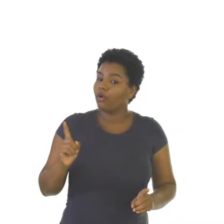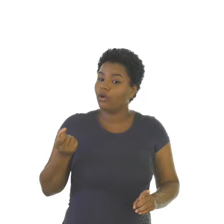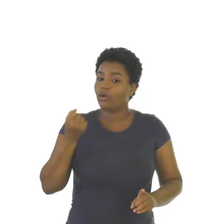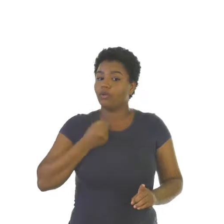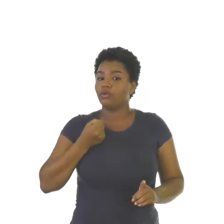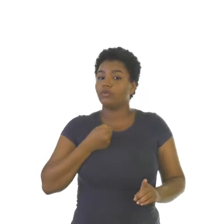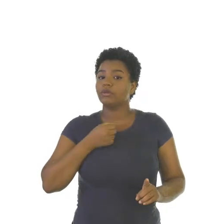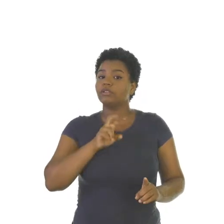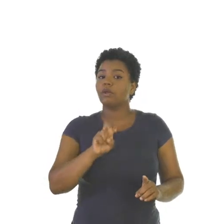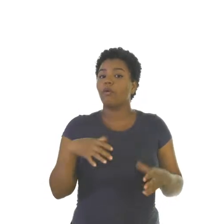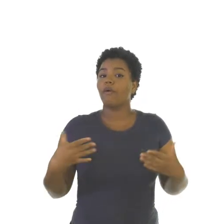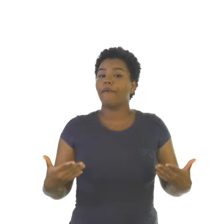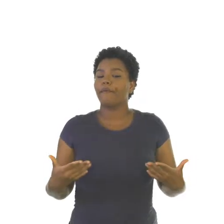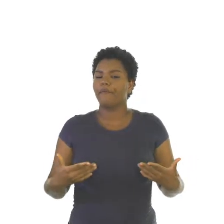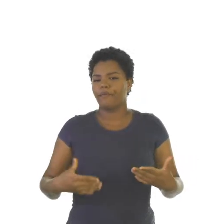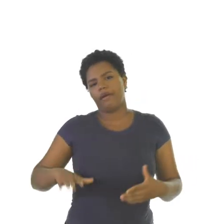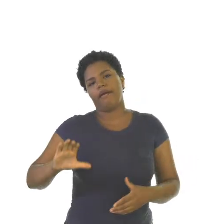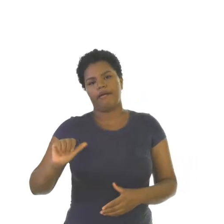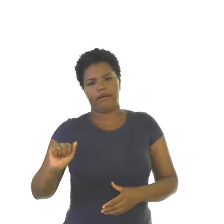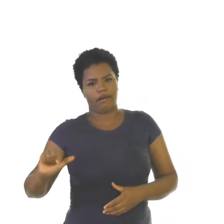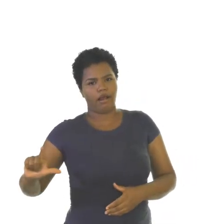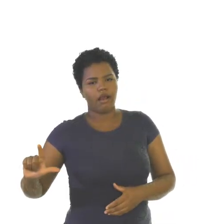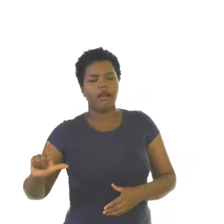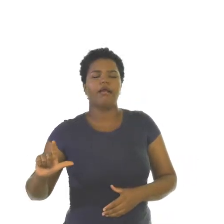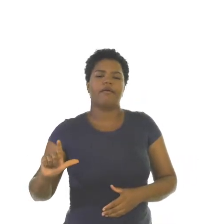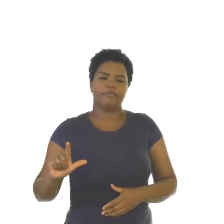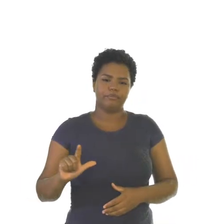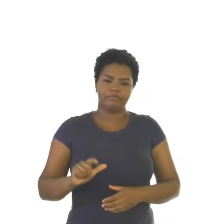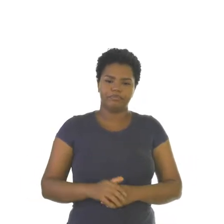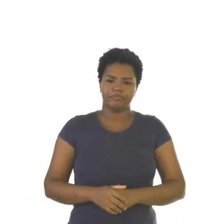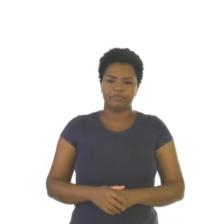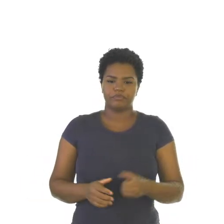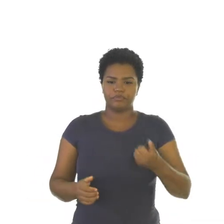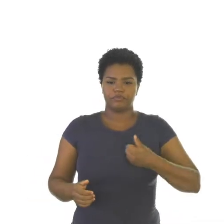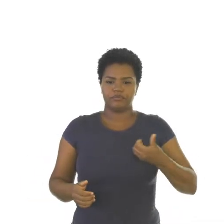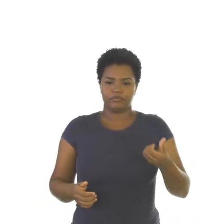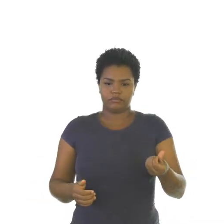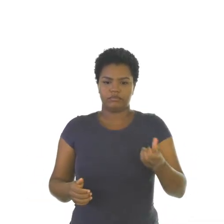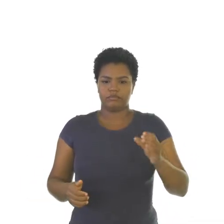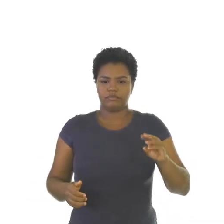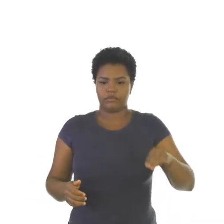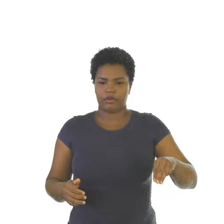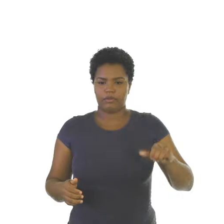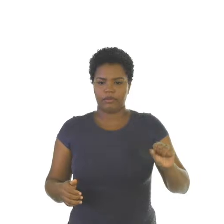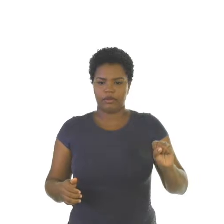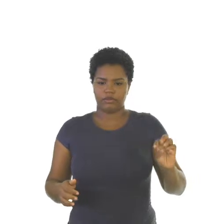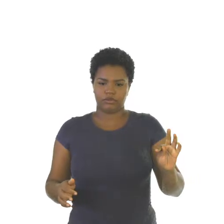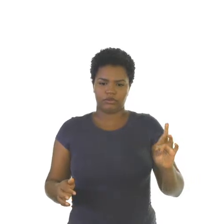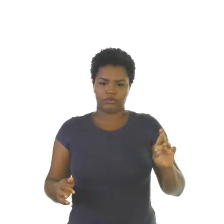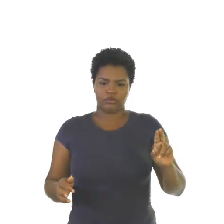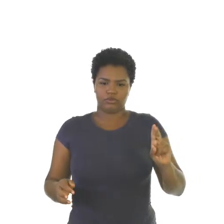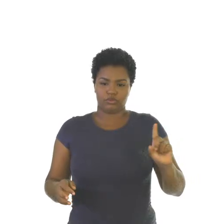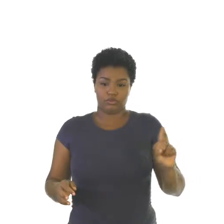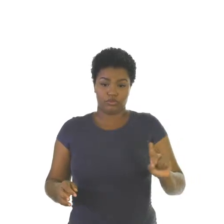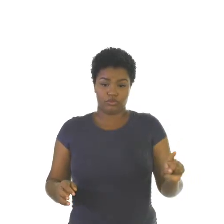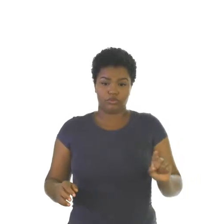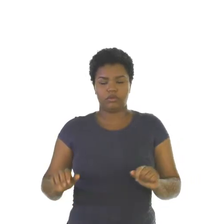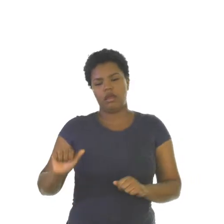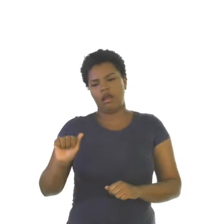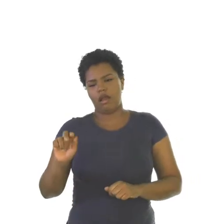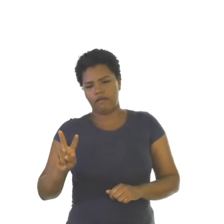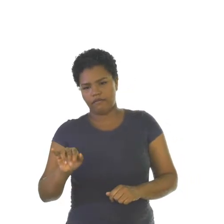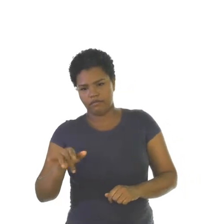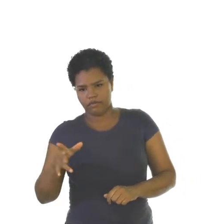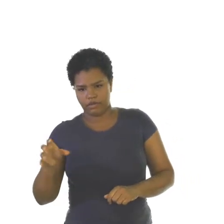então? Cal, muito bem. Número 6, mastruz. Aí temos a palavra avião,